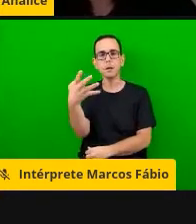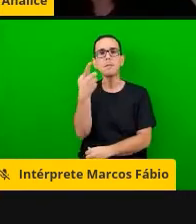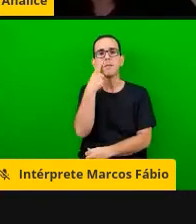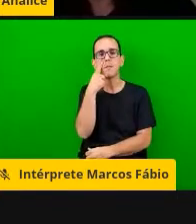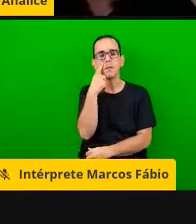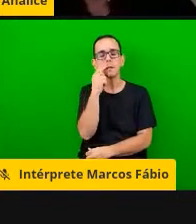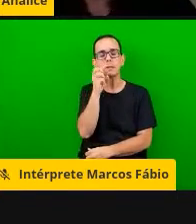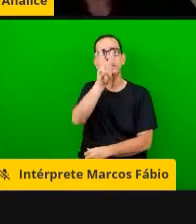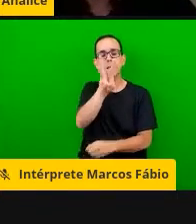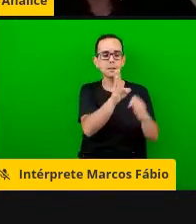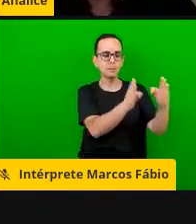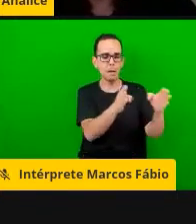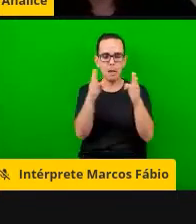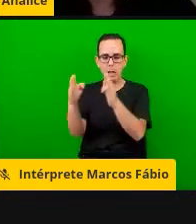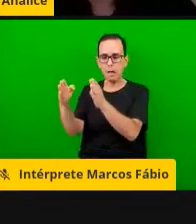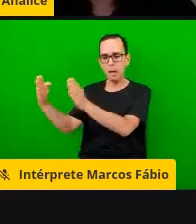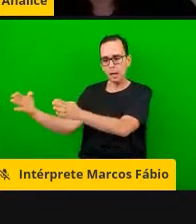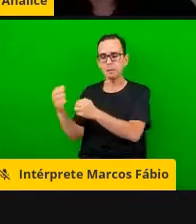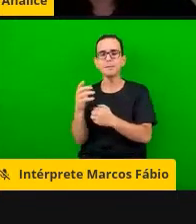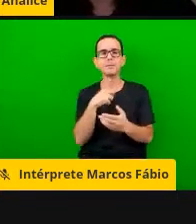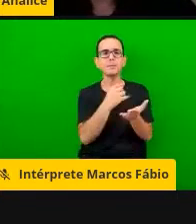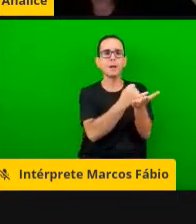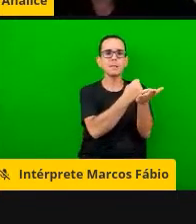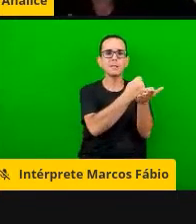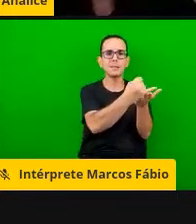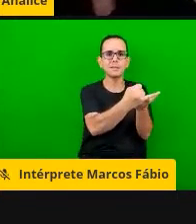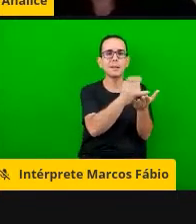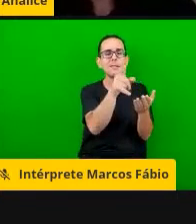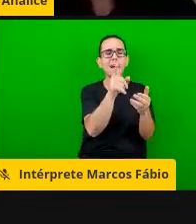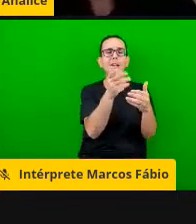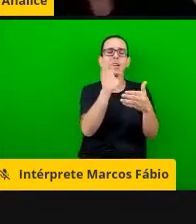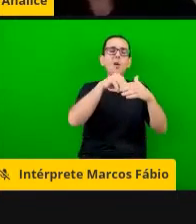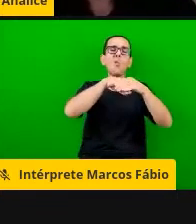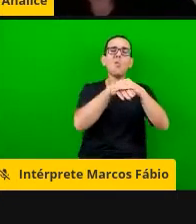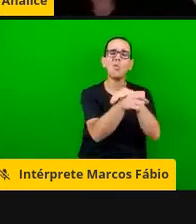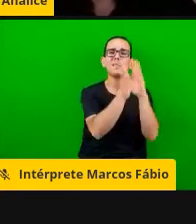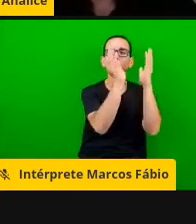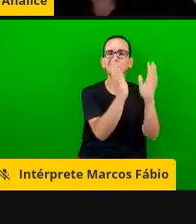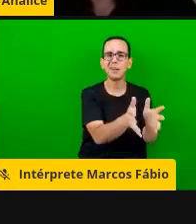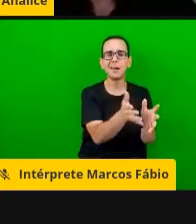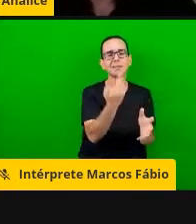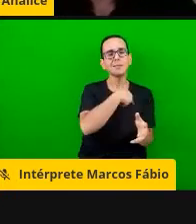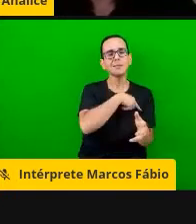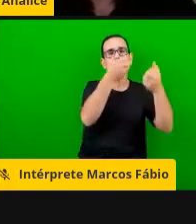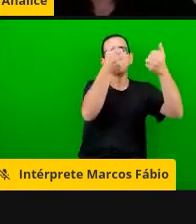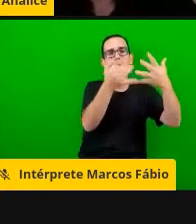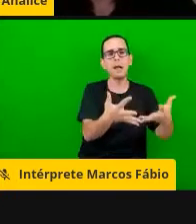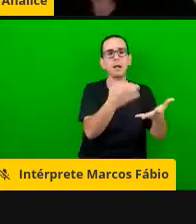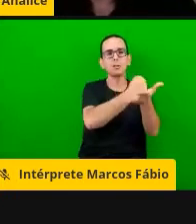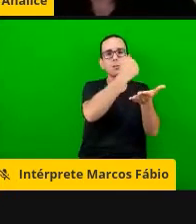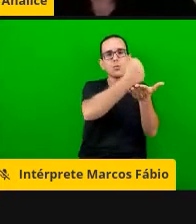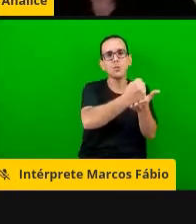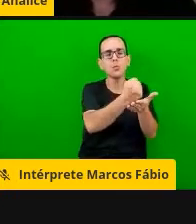A introdução, que geralmente eu faço isso, vocês já estão acostumados. Nessa introdução, a gente vai falar um pouquinho do documento que